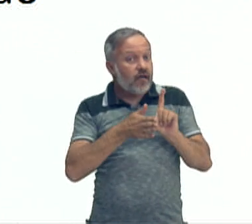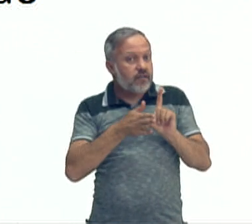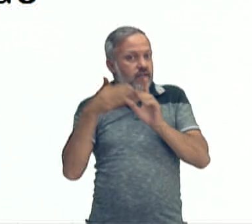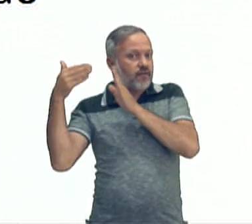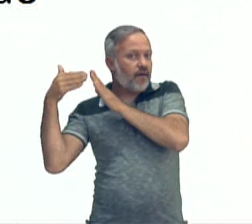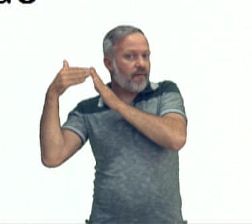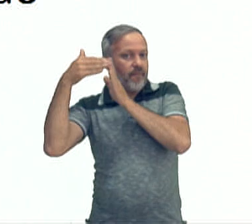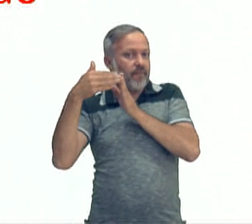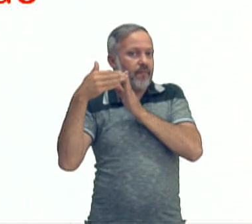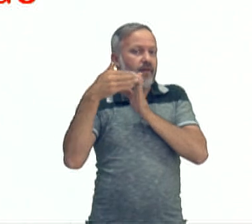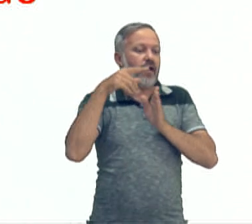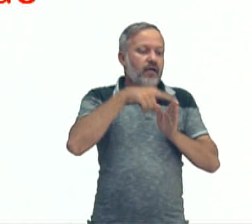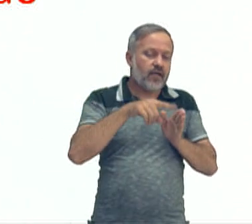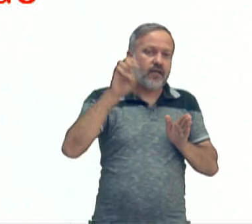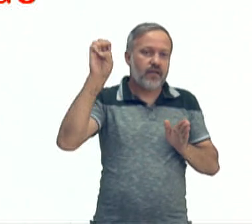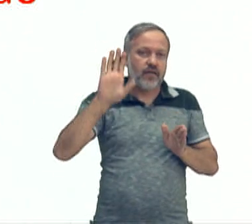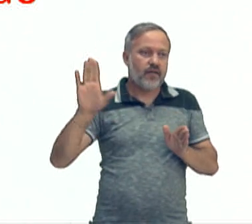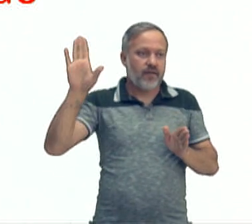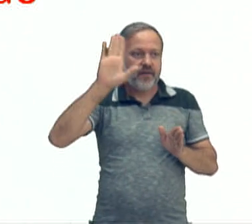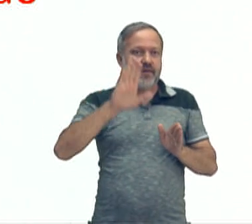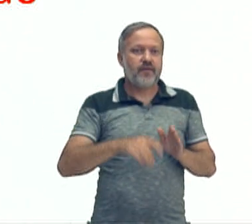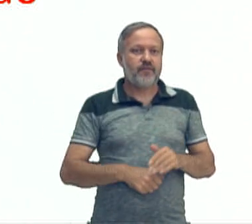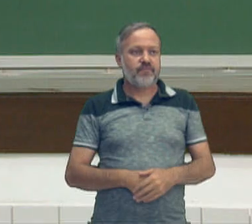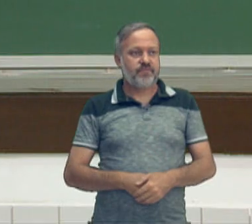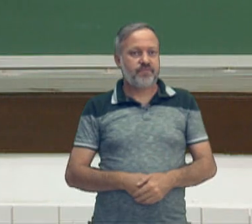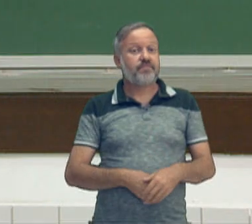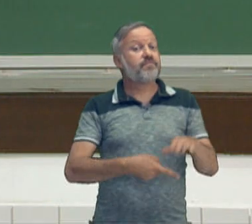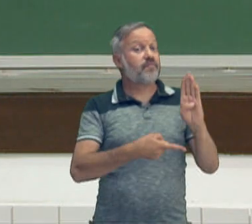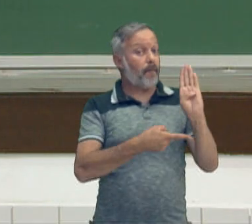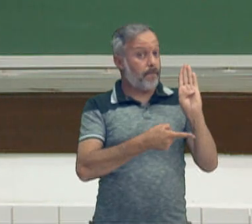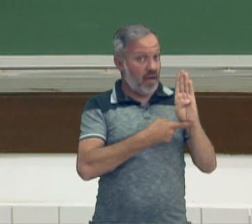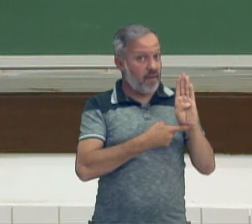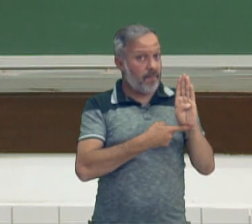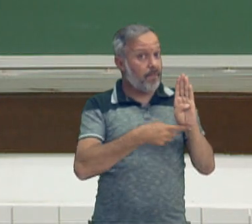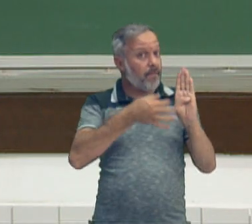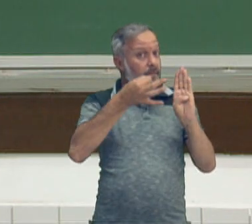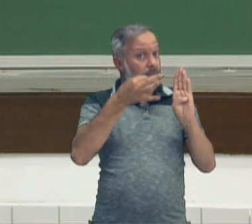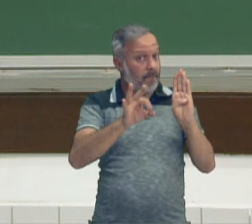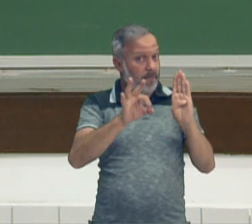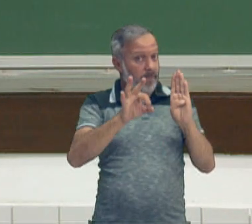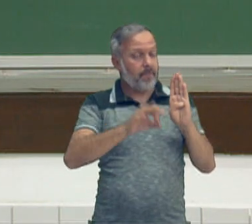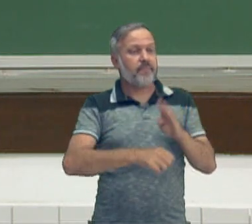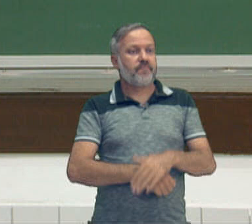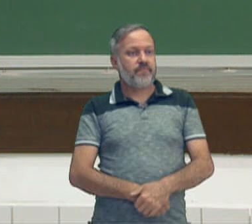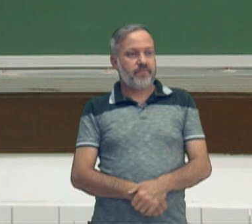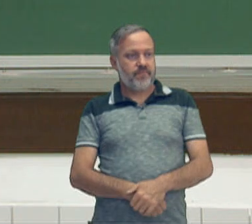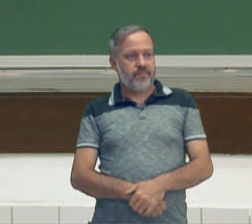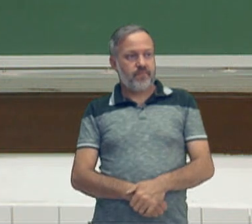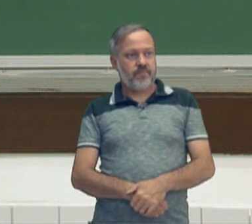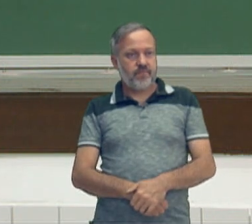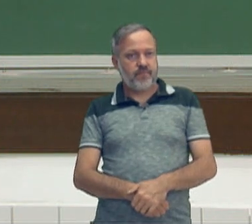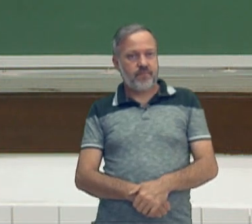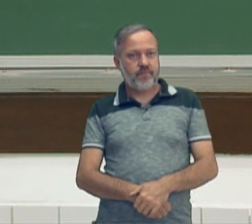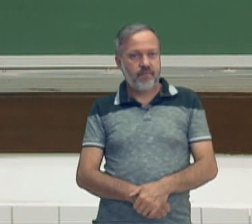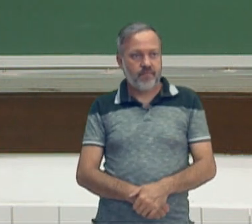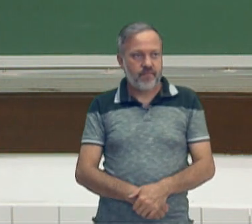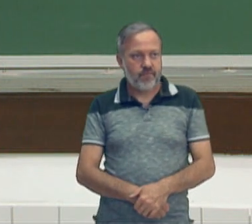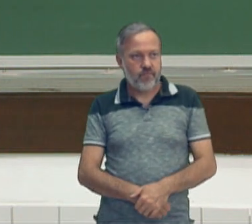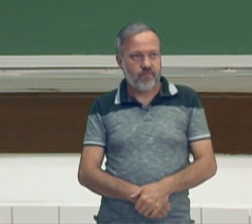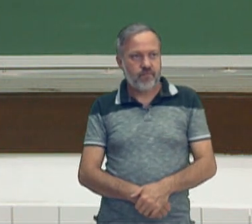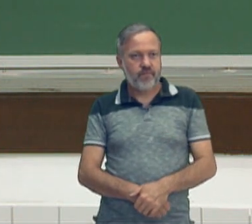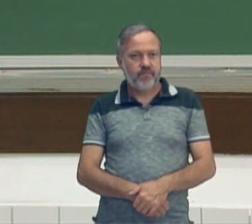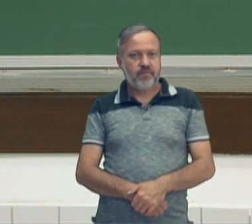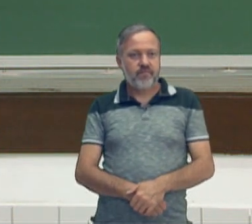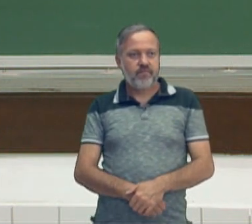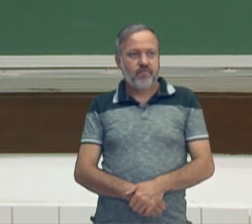tal? Qual a alternativa? Letra B. Muito bem, respondeu a B? Acertou, bacana, orgulhoso de você. Vamos para